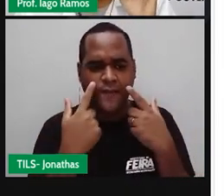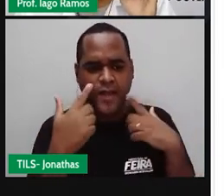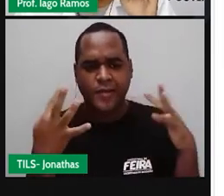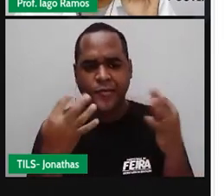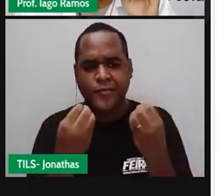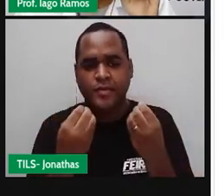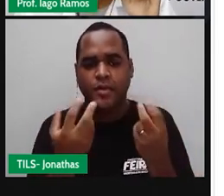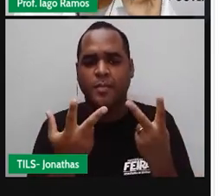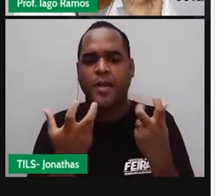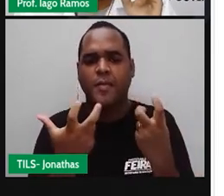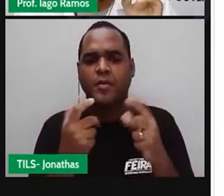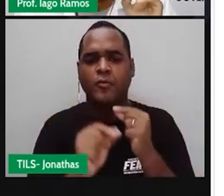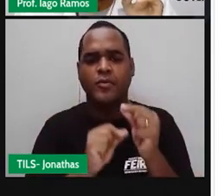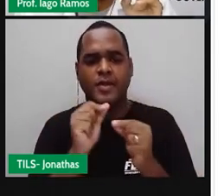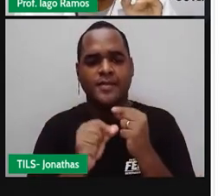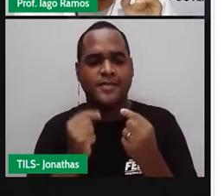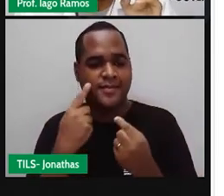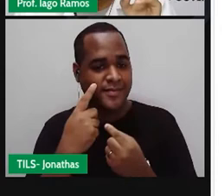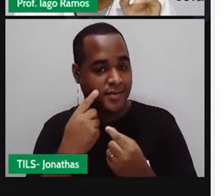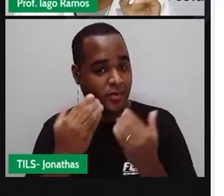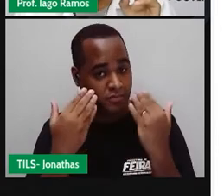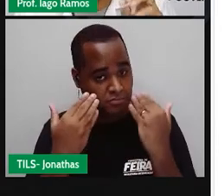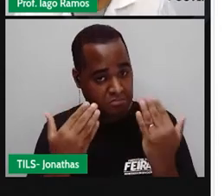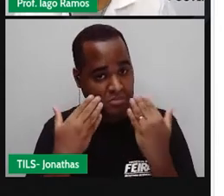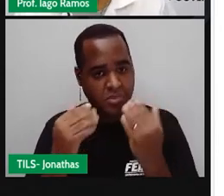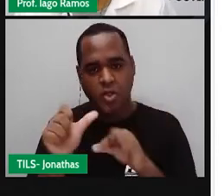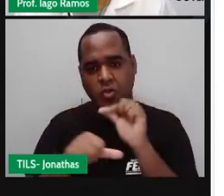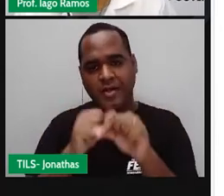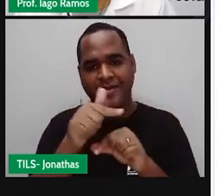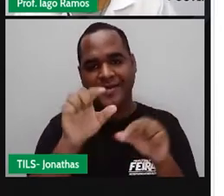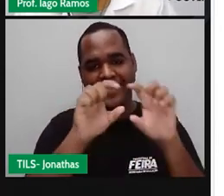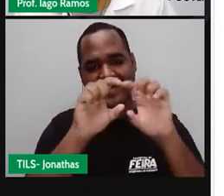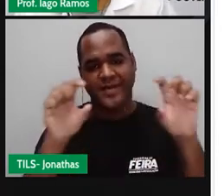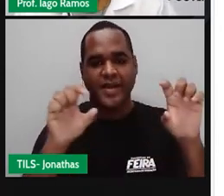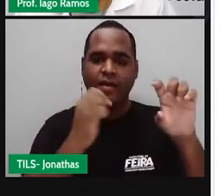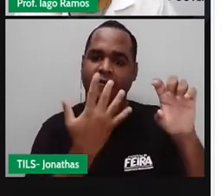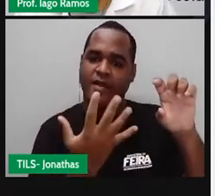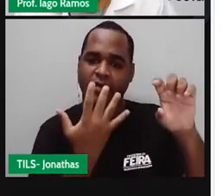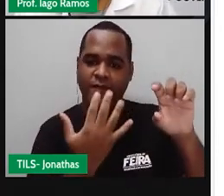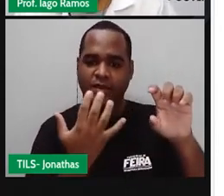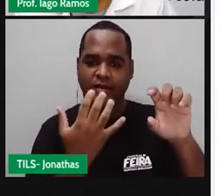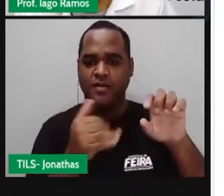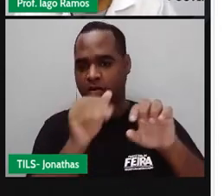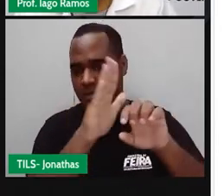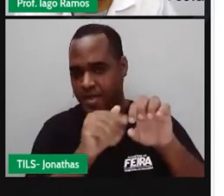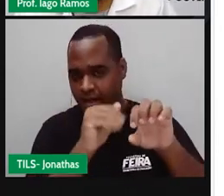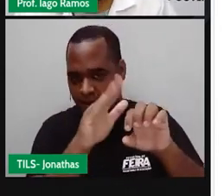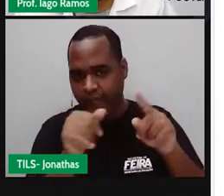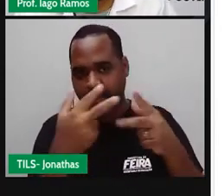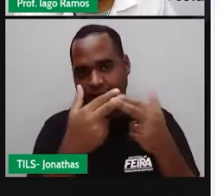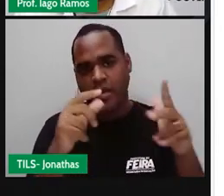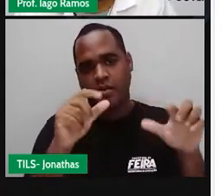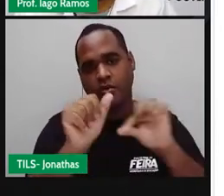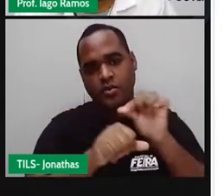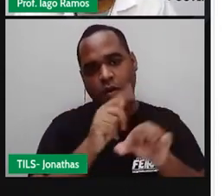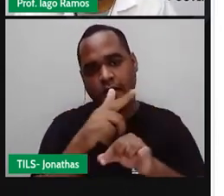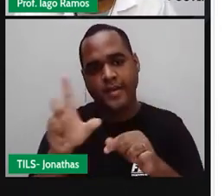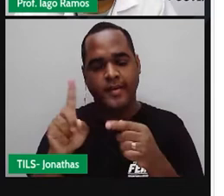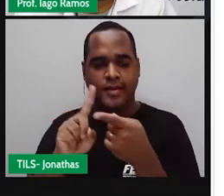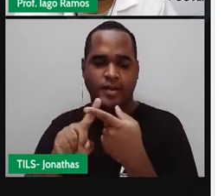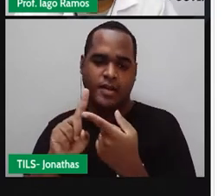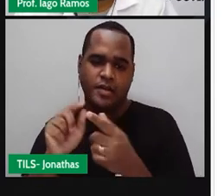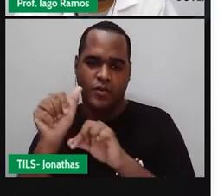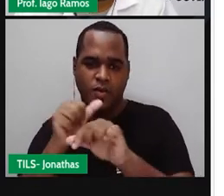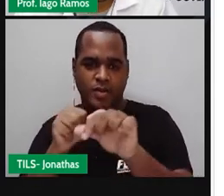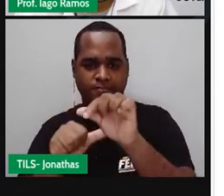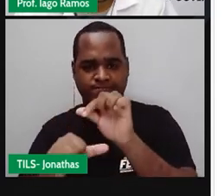olha só E se eu pegar esse pedaço pintado aqui e colocar aqui